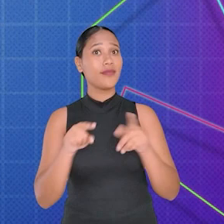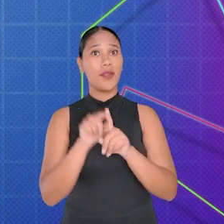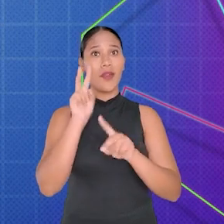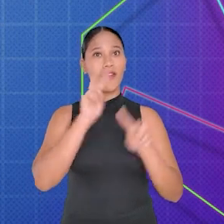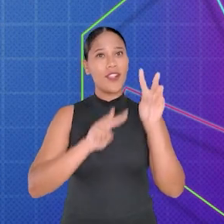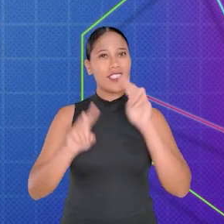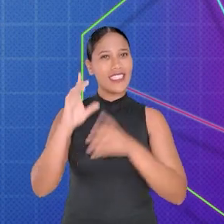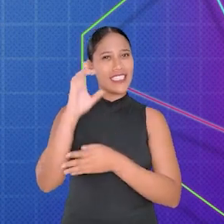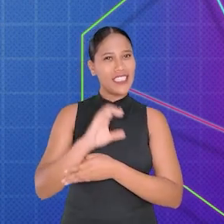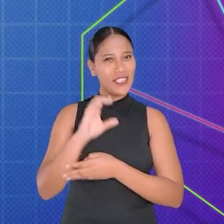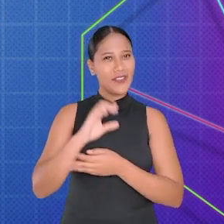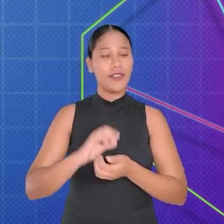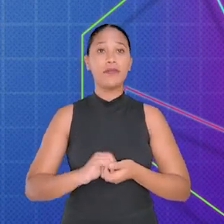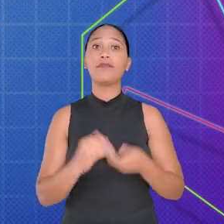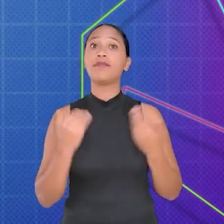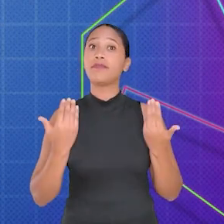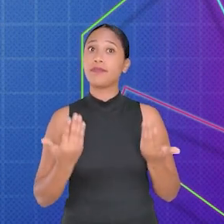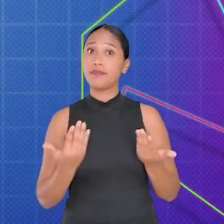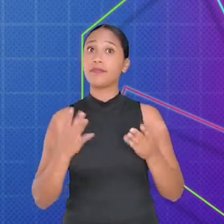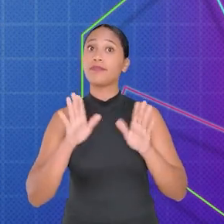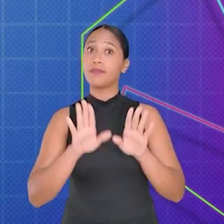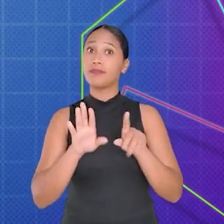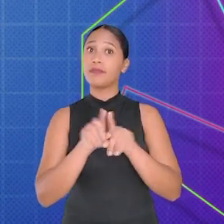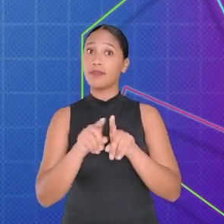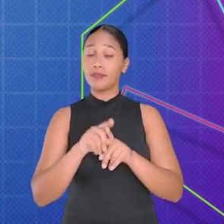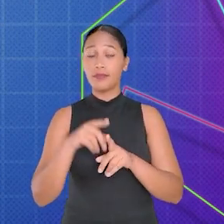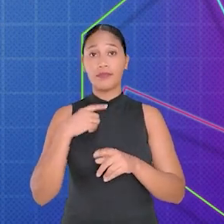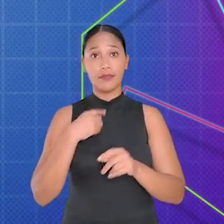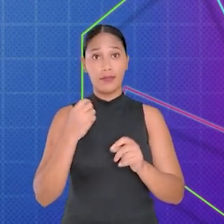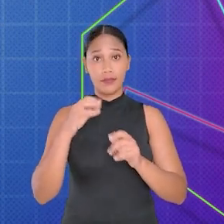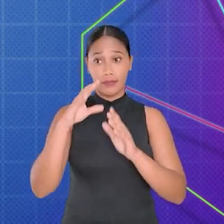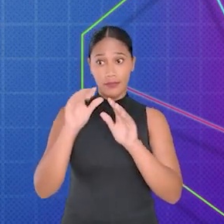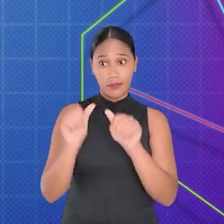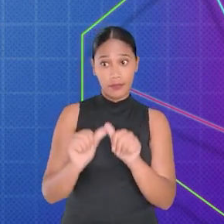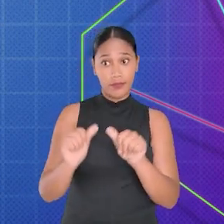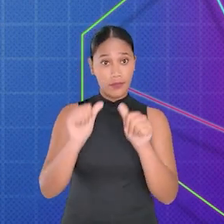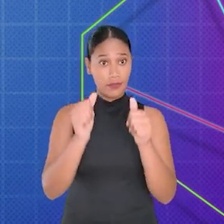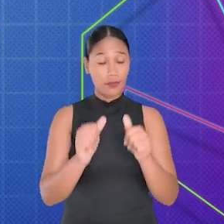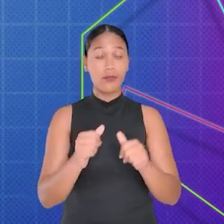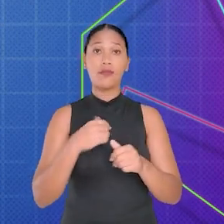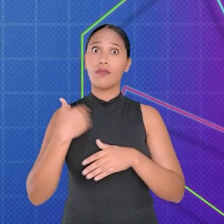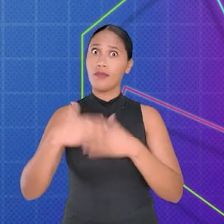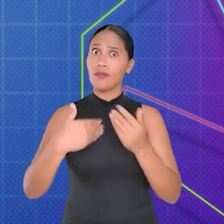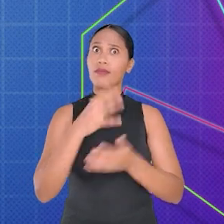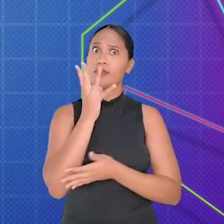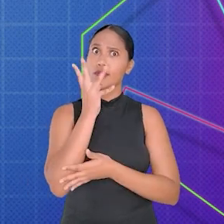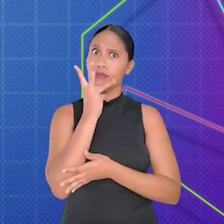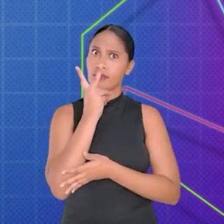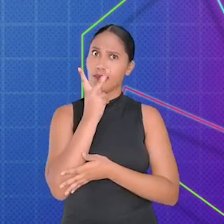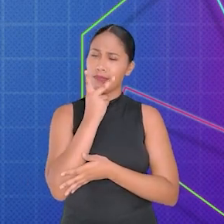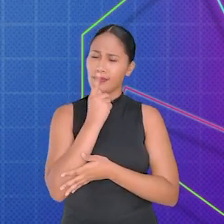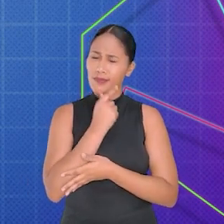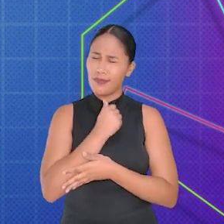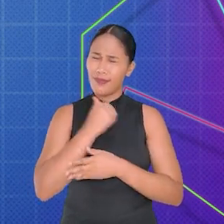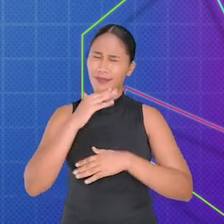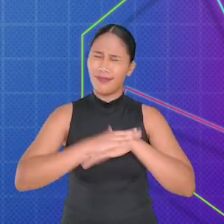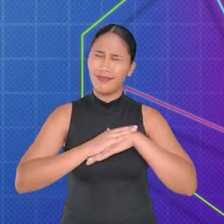processo demorado e exigir habilidades avançadas de modelagem 3D para criar modelos 3D detalhados e precisos.